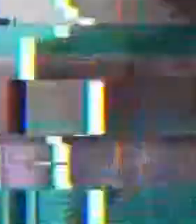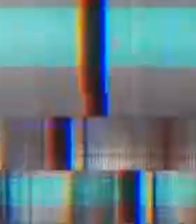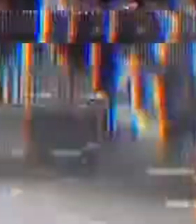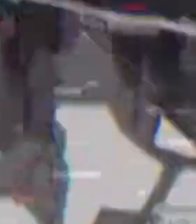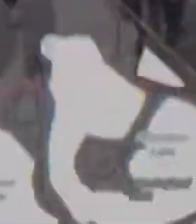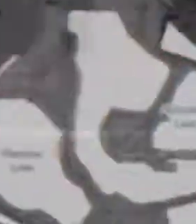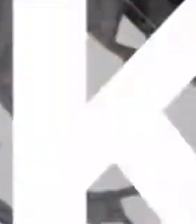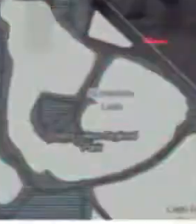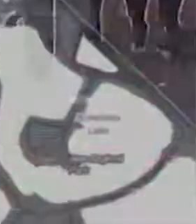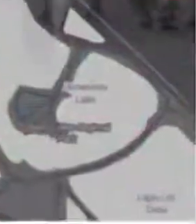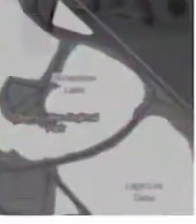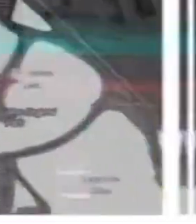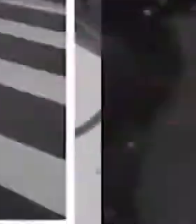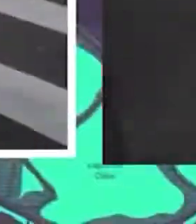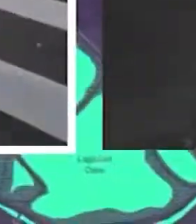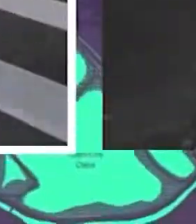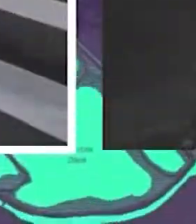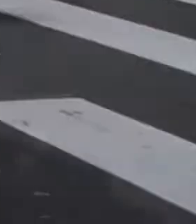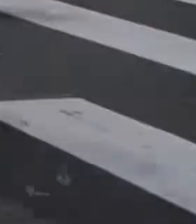E